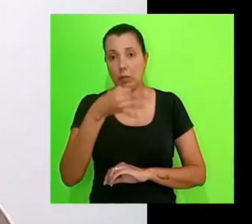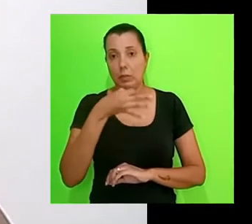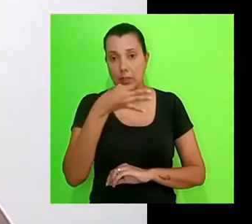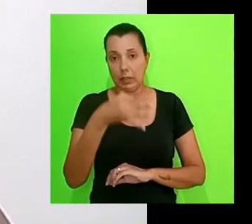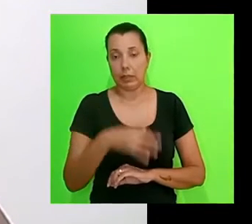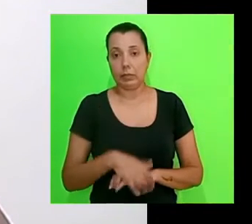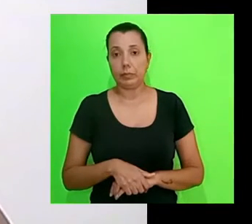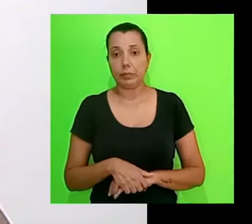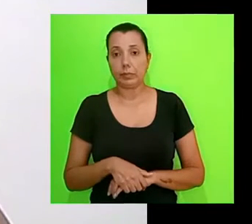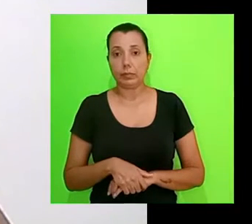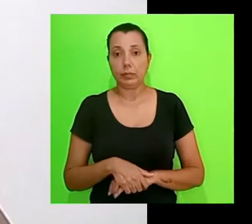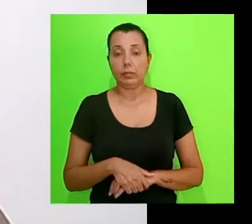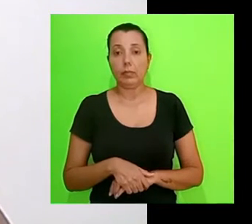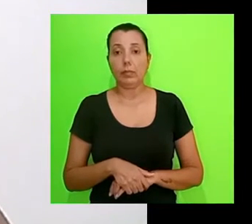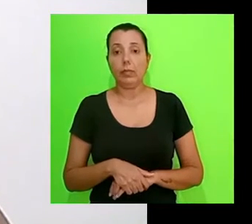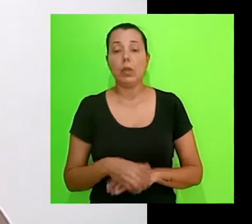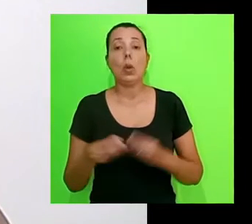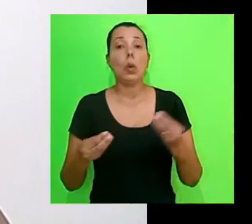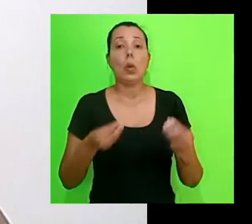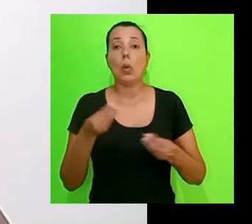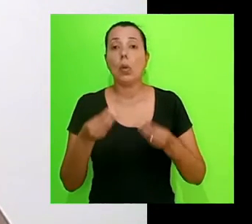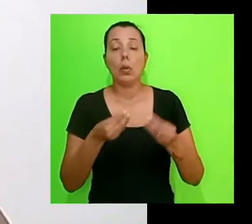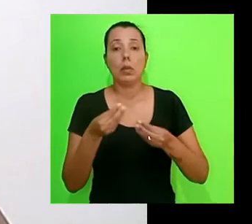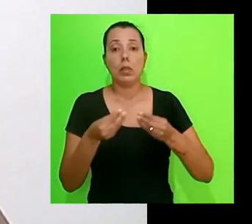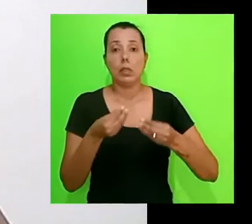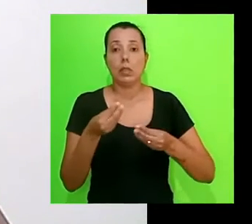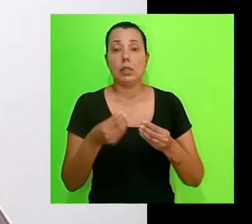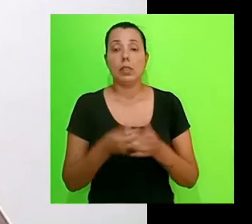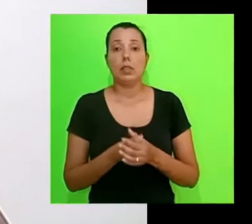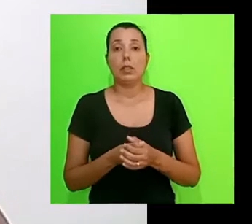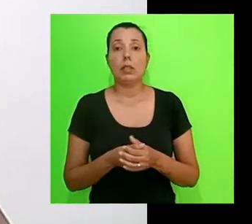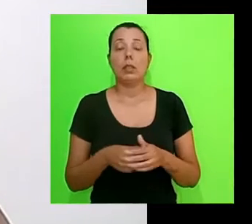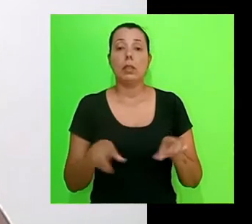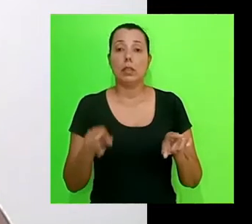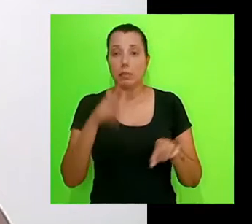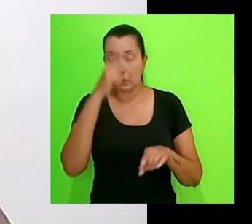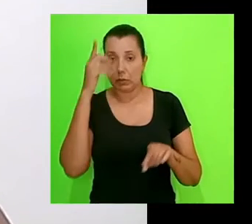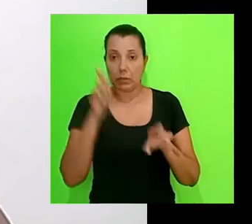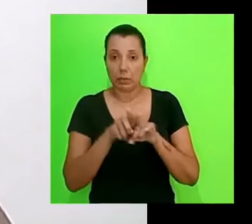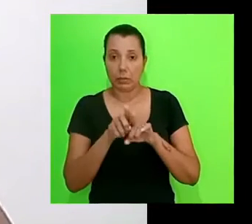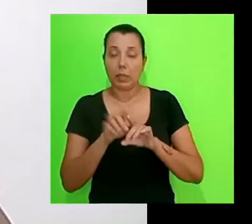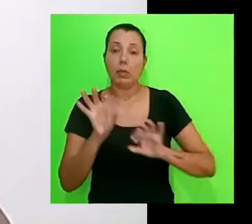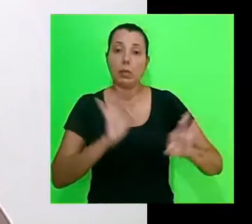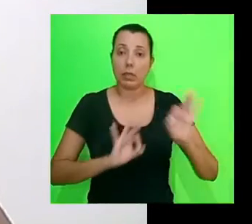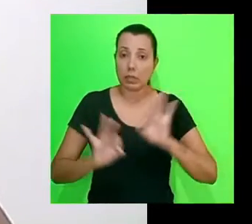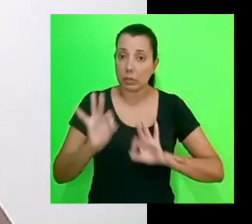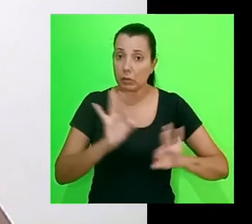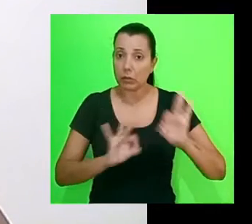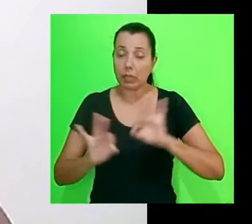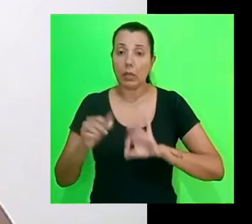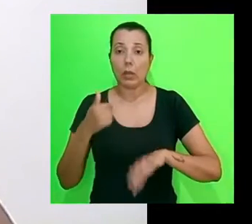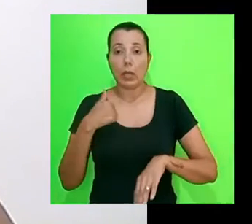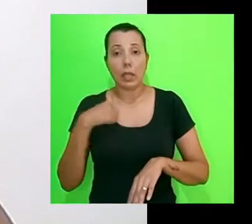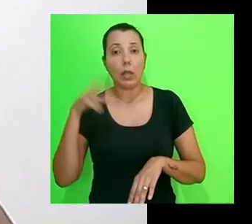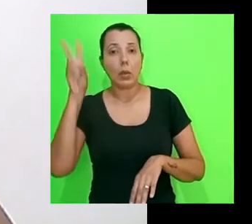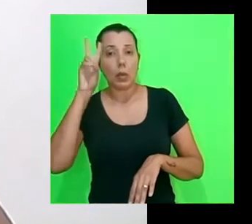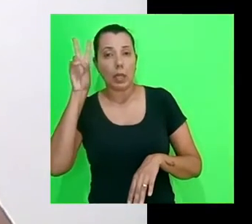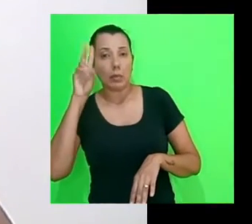onde havia ações, né, junto à secretaria, as professoras, professores,